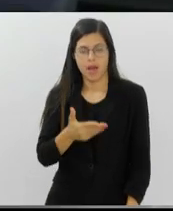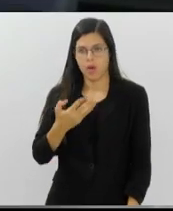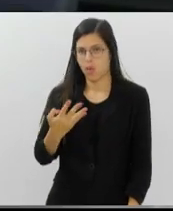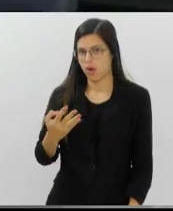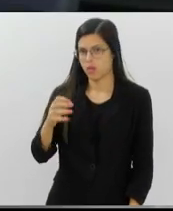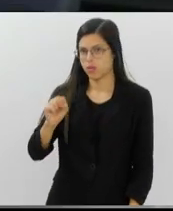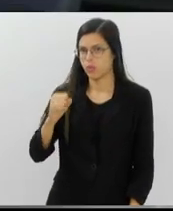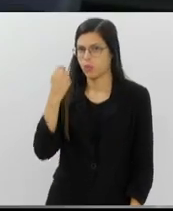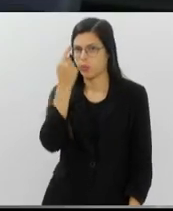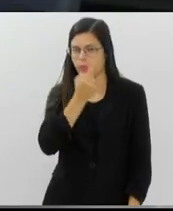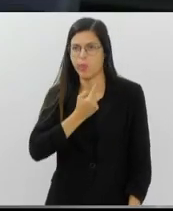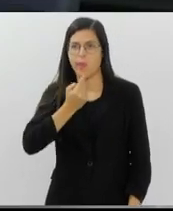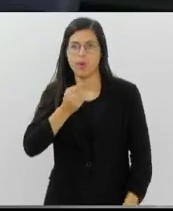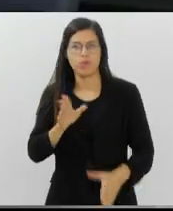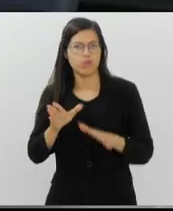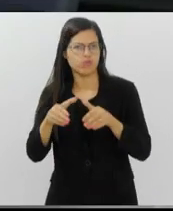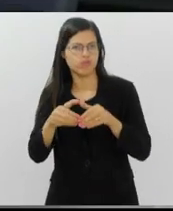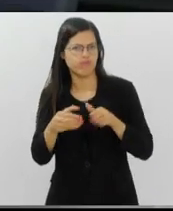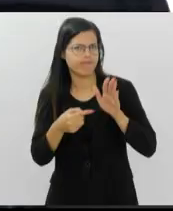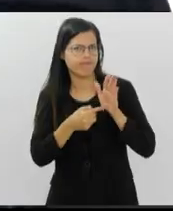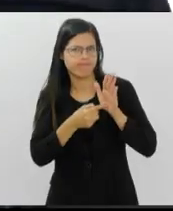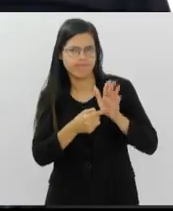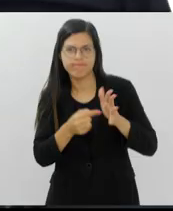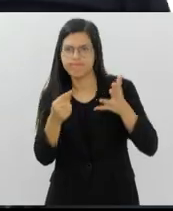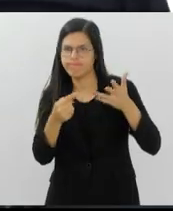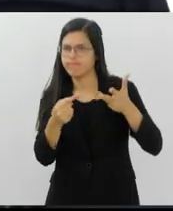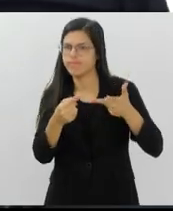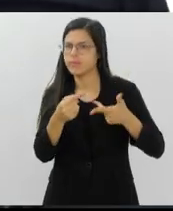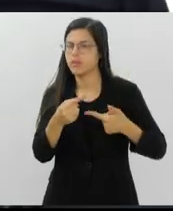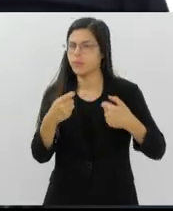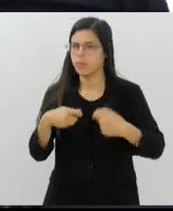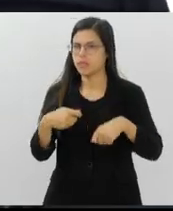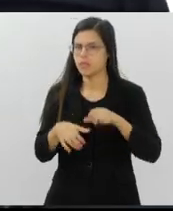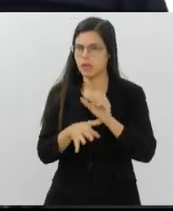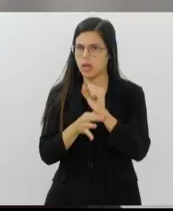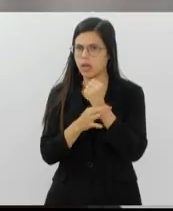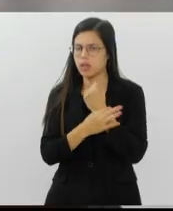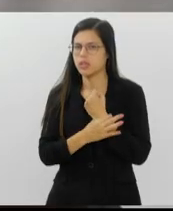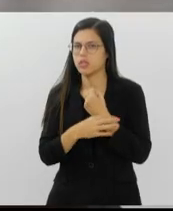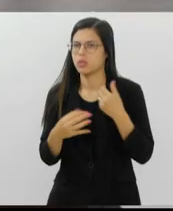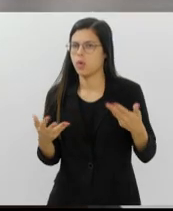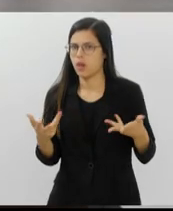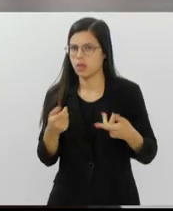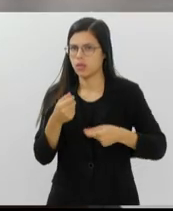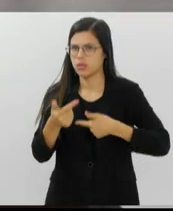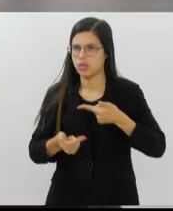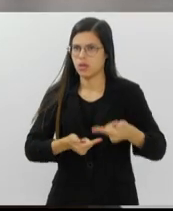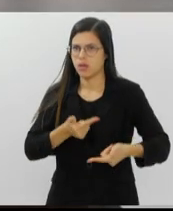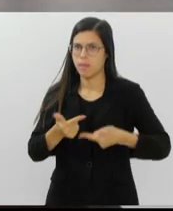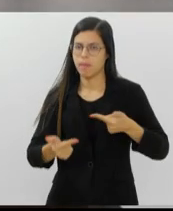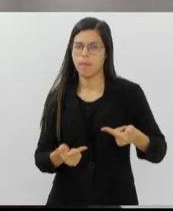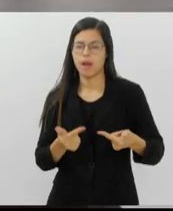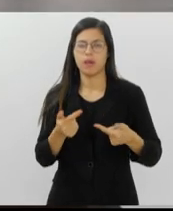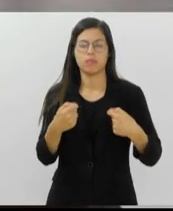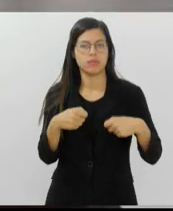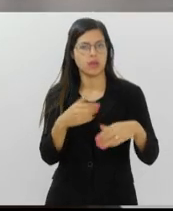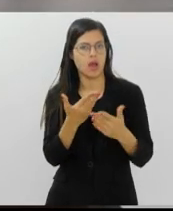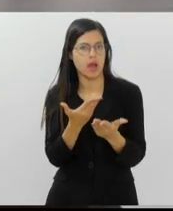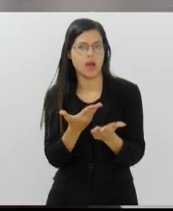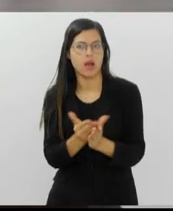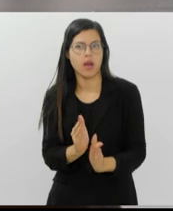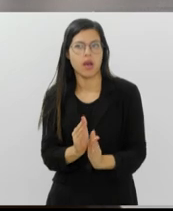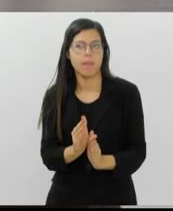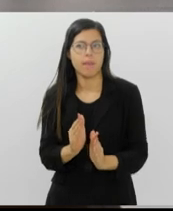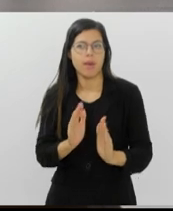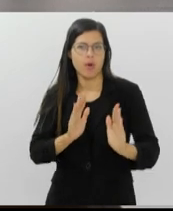categoria apresentou inúmeras demandas para garantir condições adequadas de trabalho. Dentre elas, a extinção da escala de